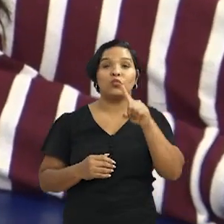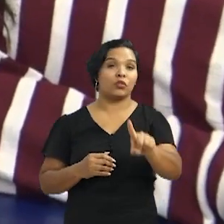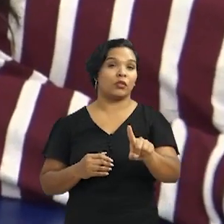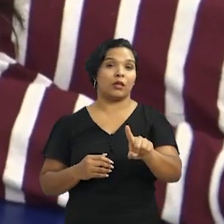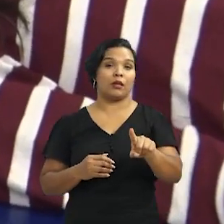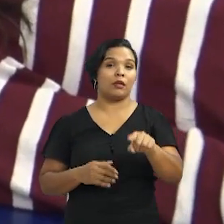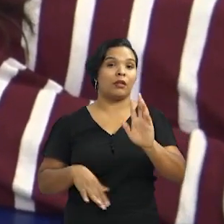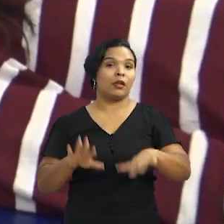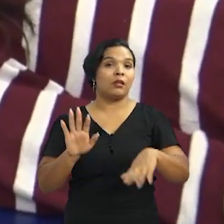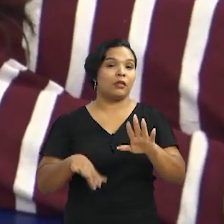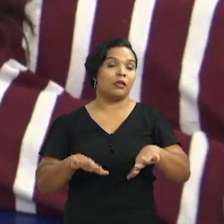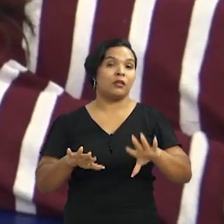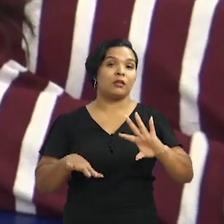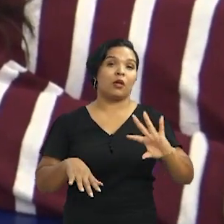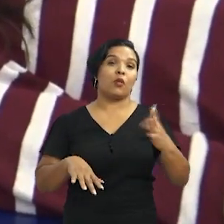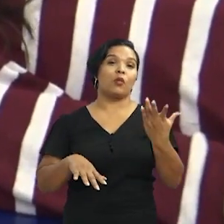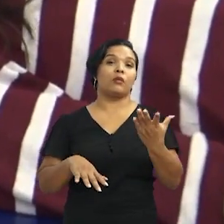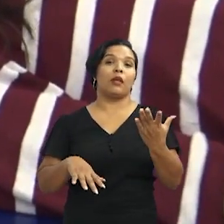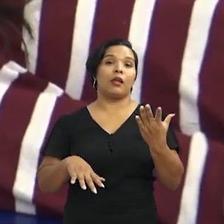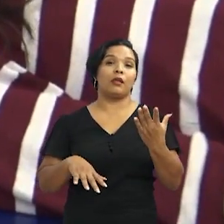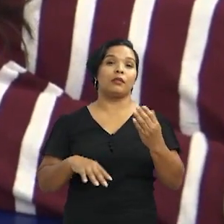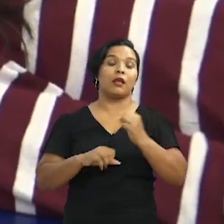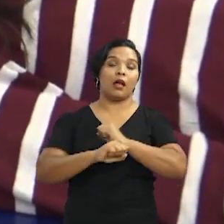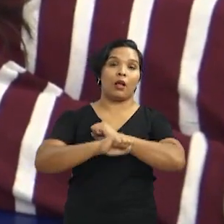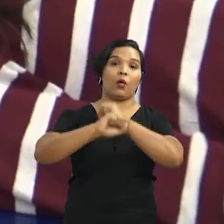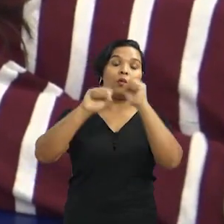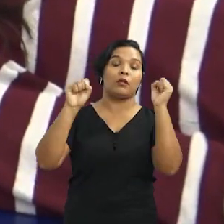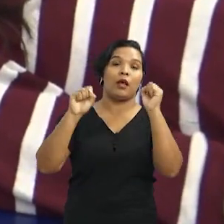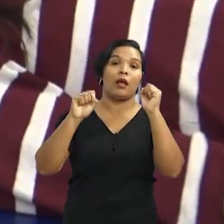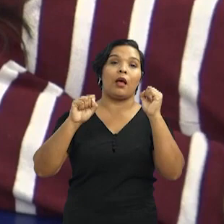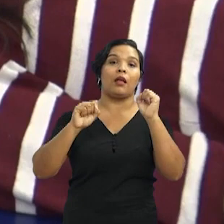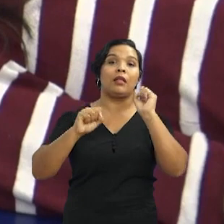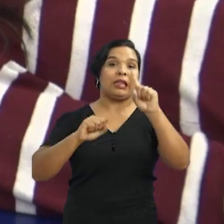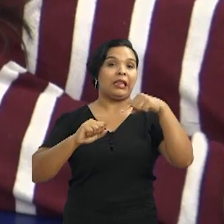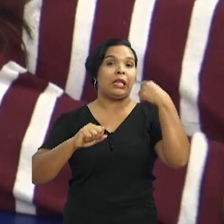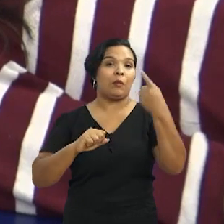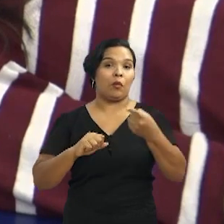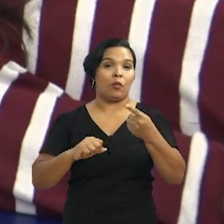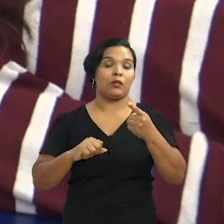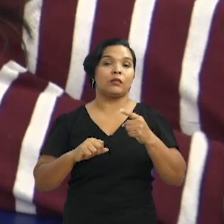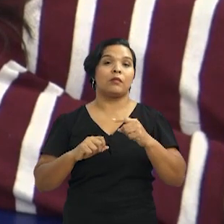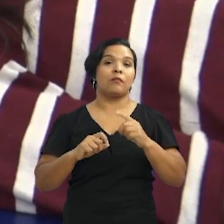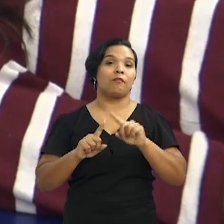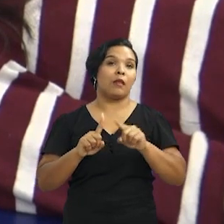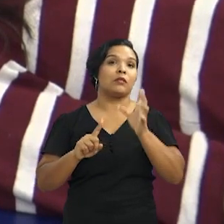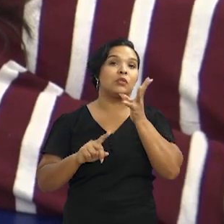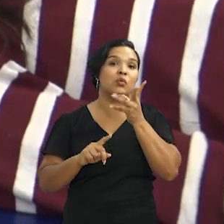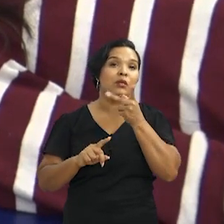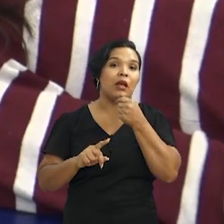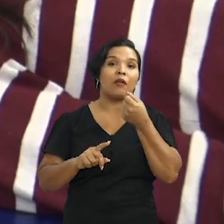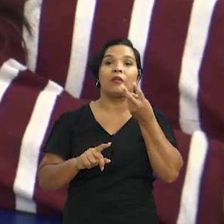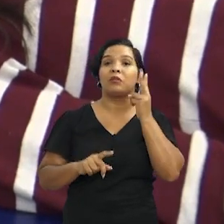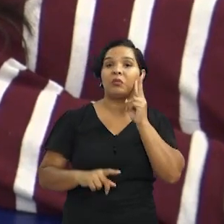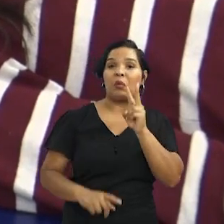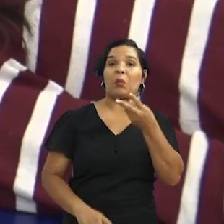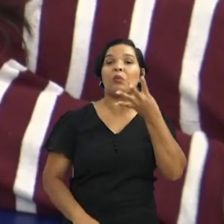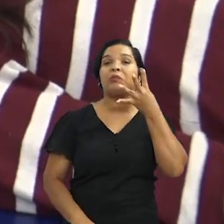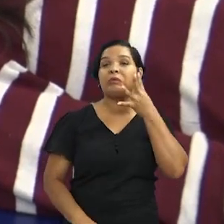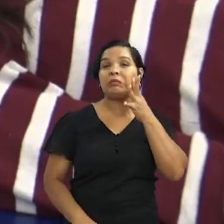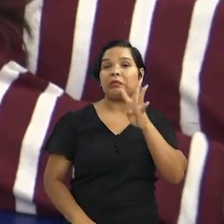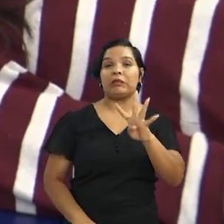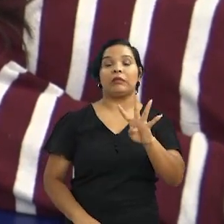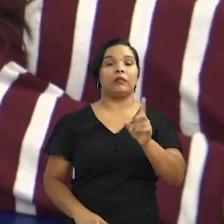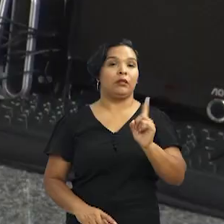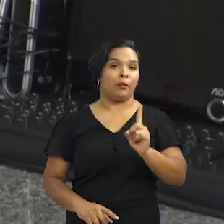dia só de coisas que às vezes acontecem. Então, acordar um pouco mais tarde é um gatilho, mas não dura mais como durava, tipo 2,